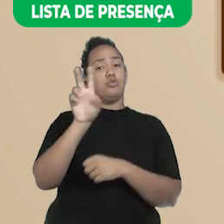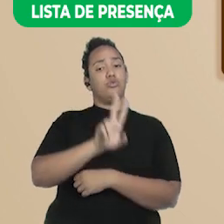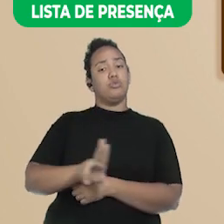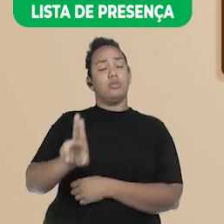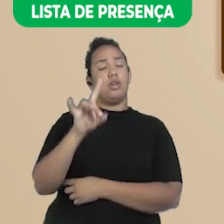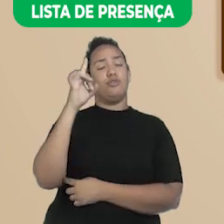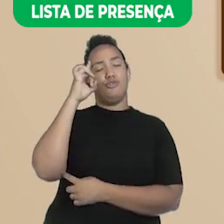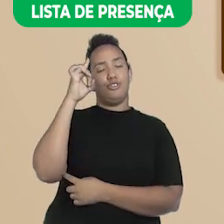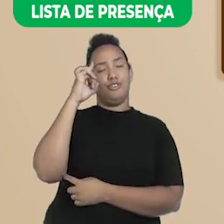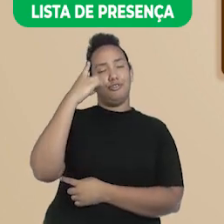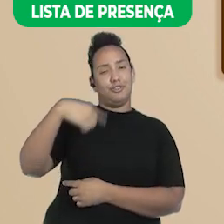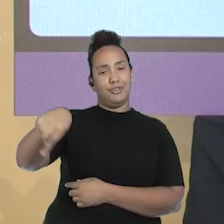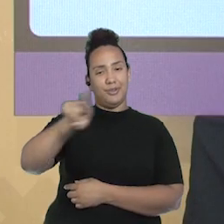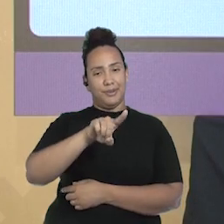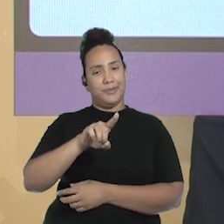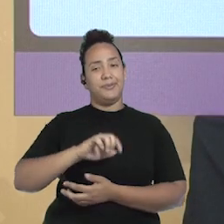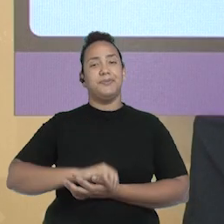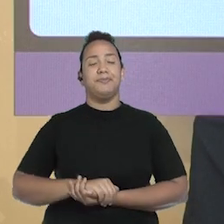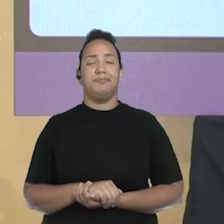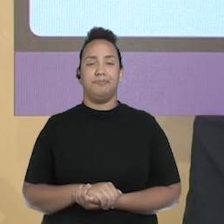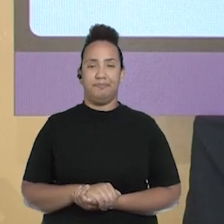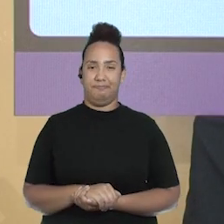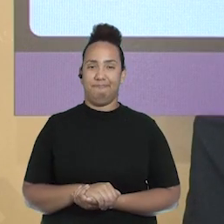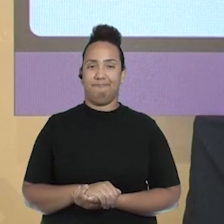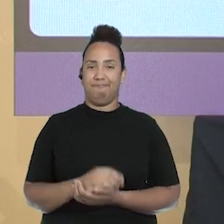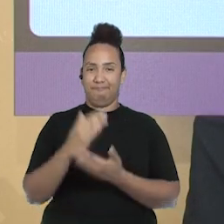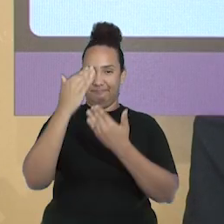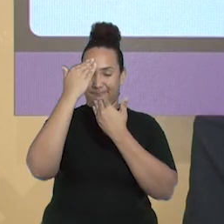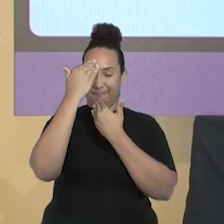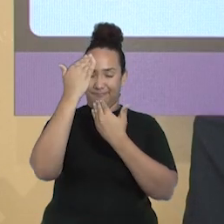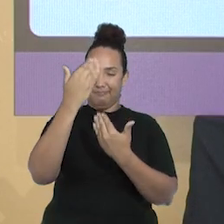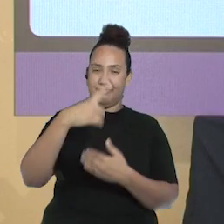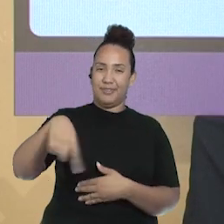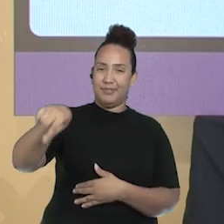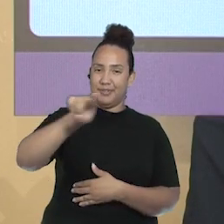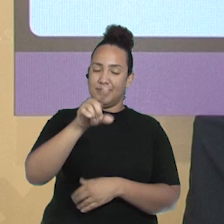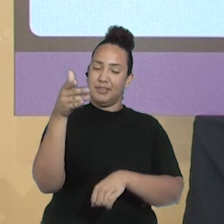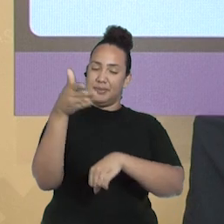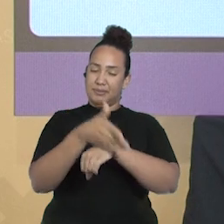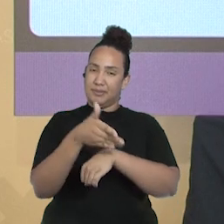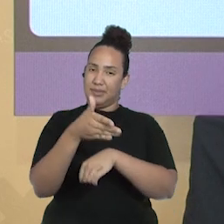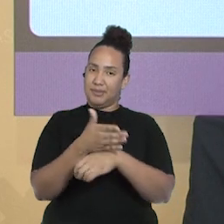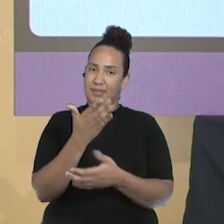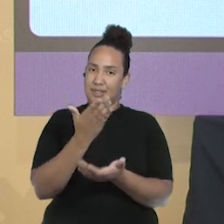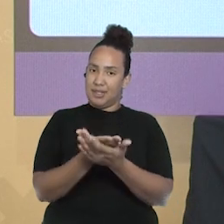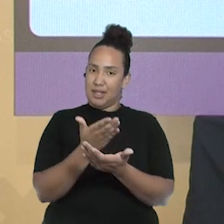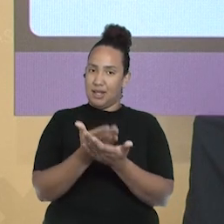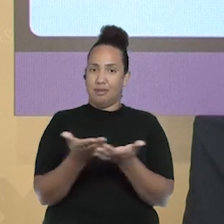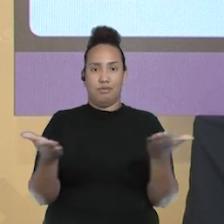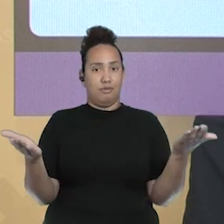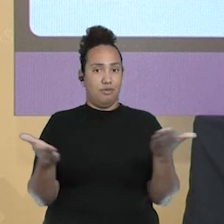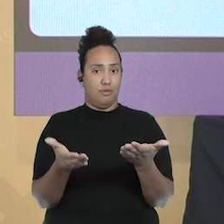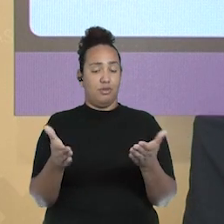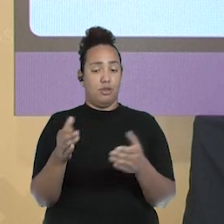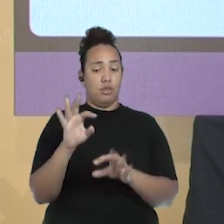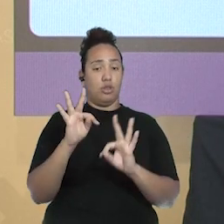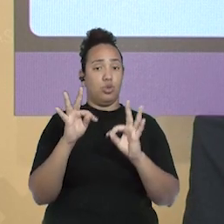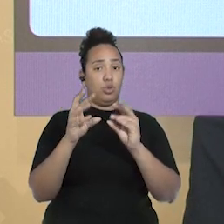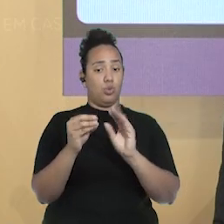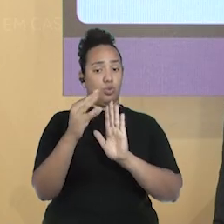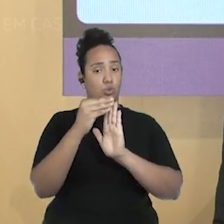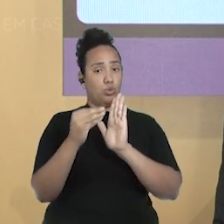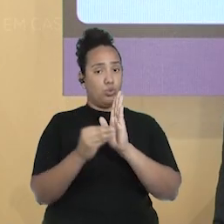de problemas do dia a dia. Muito obrigada por ter participado dessa aula e acompanhado todo o conteúdo com